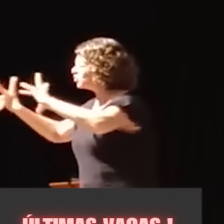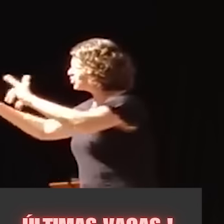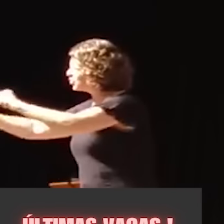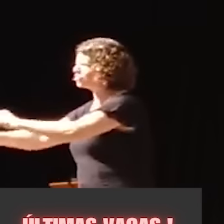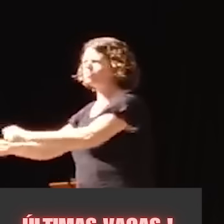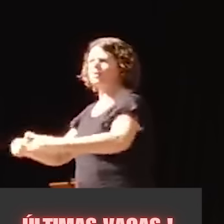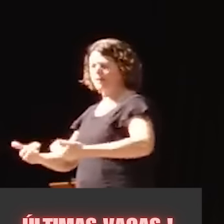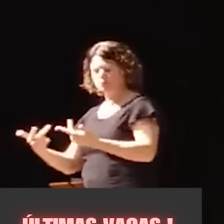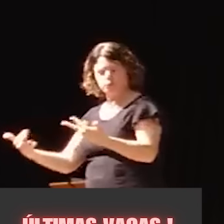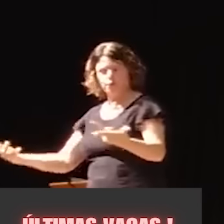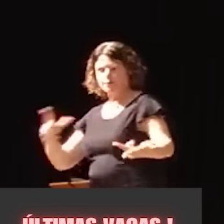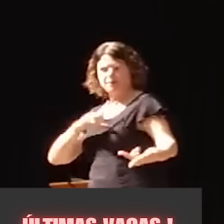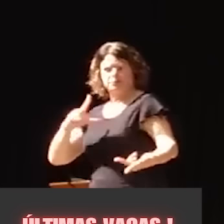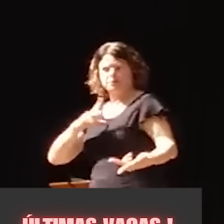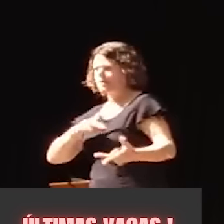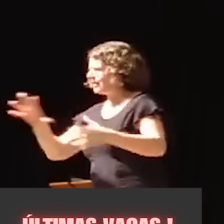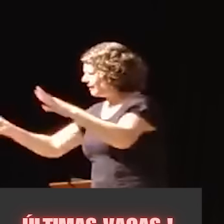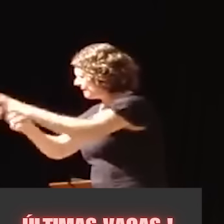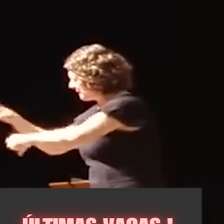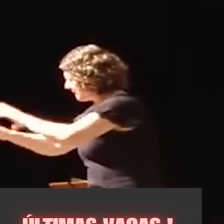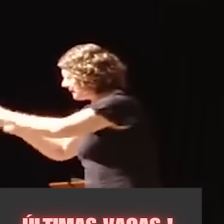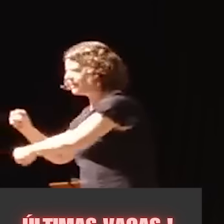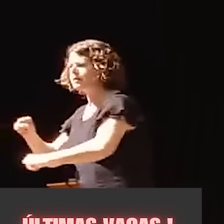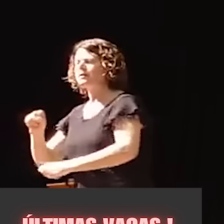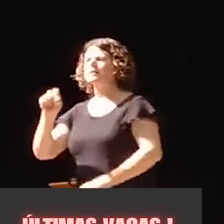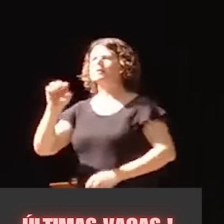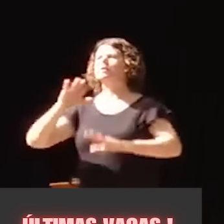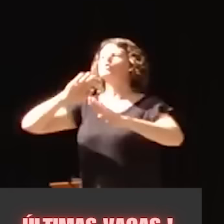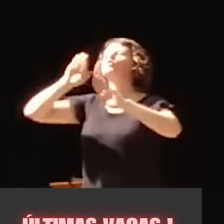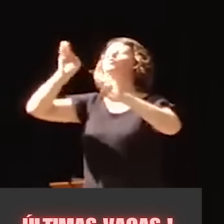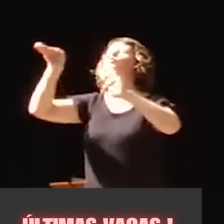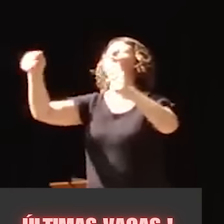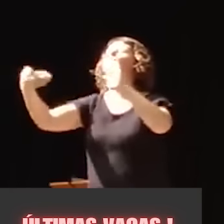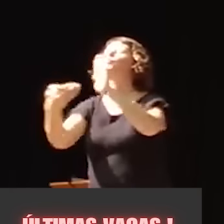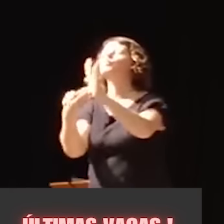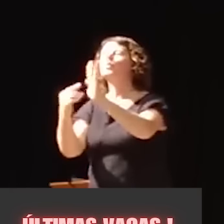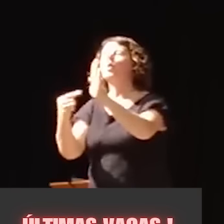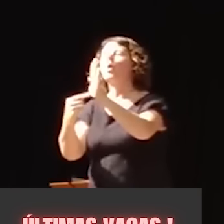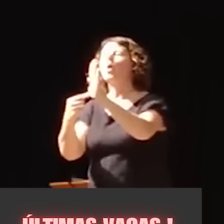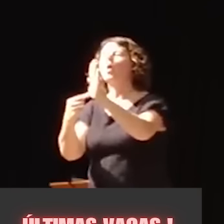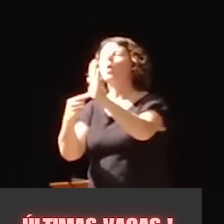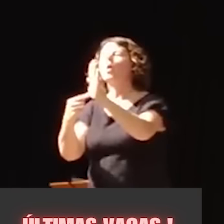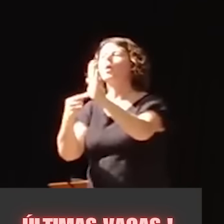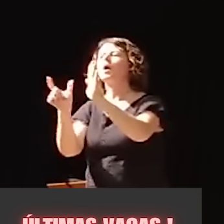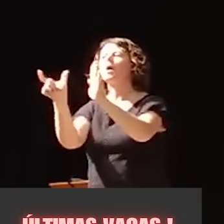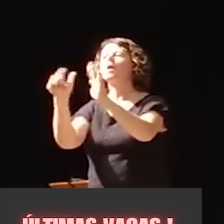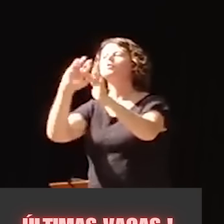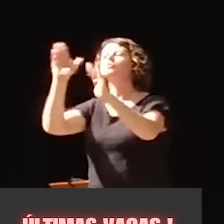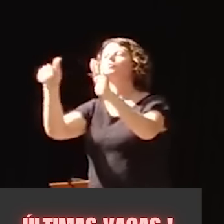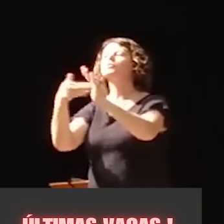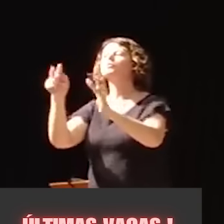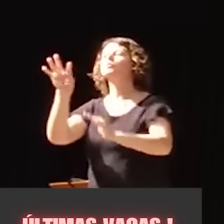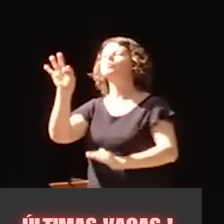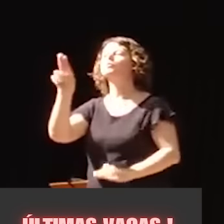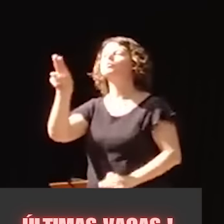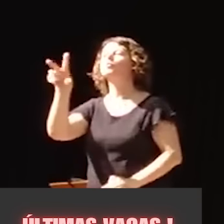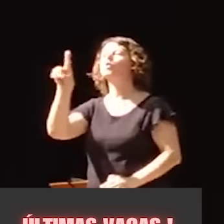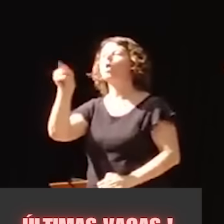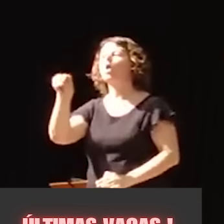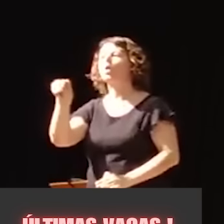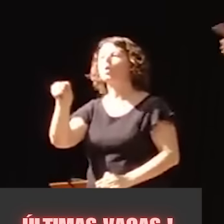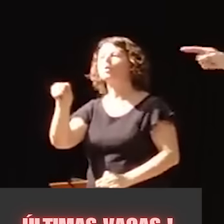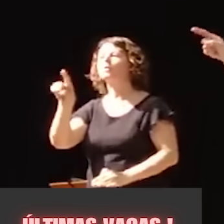recuperou tudo tudo tudo tudo Aleluia sabe aonde Deus vai